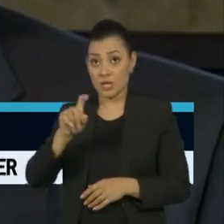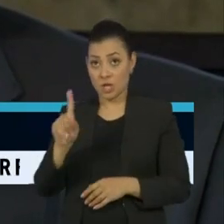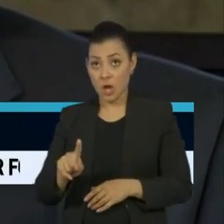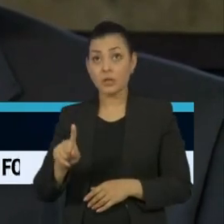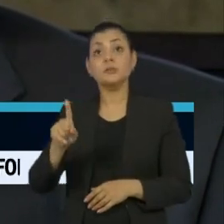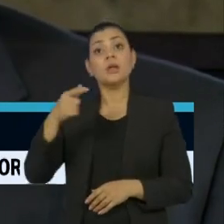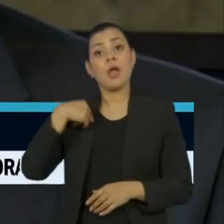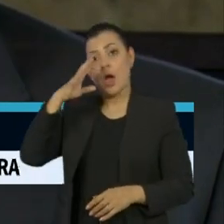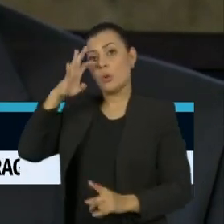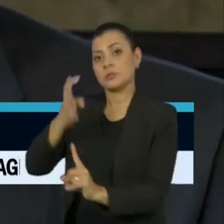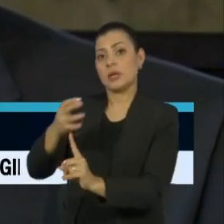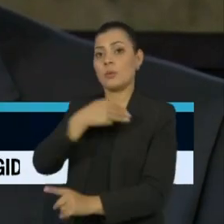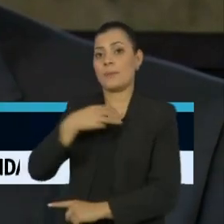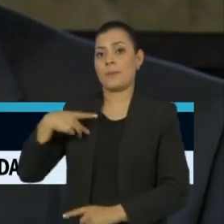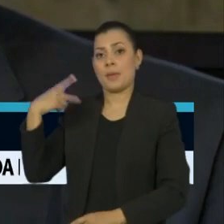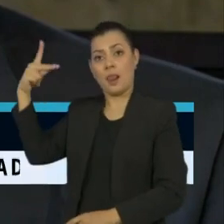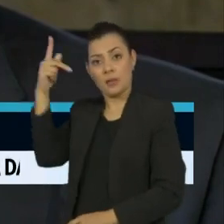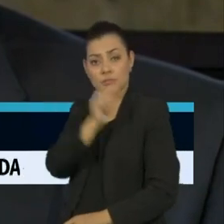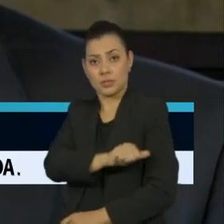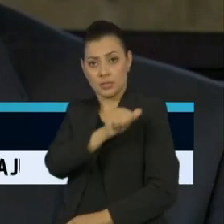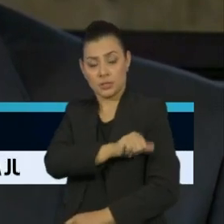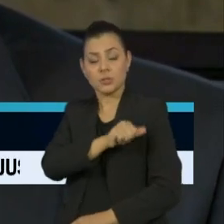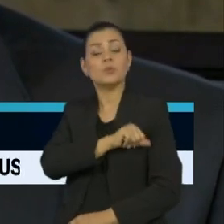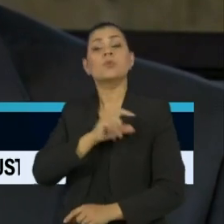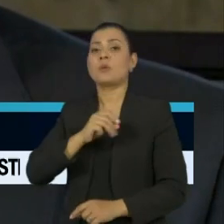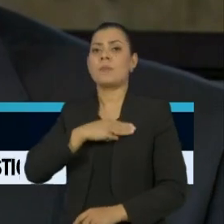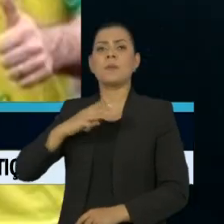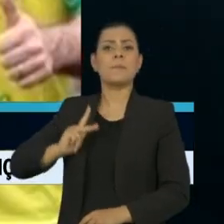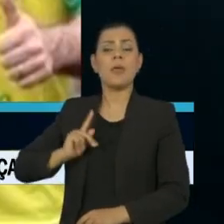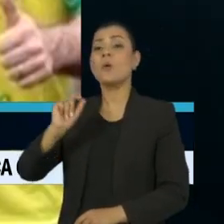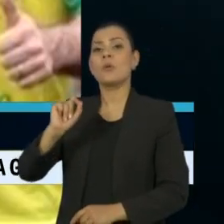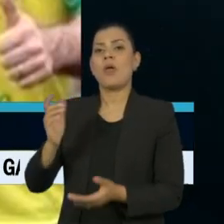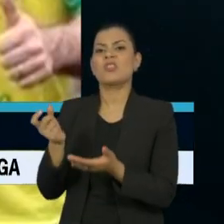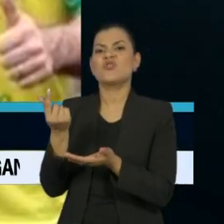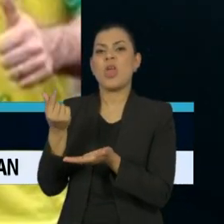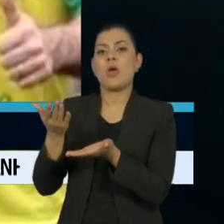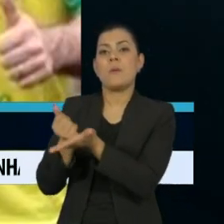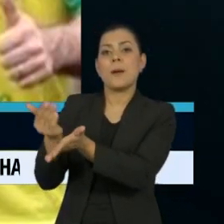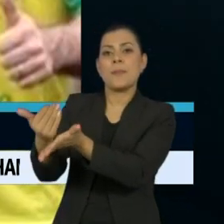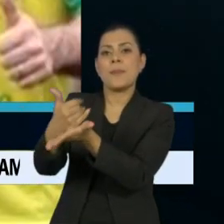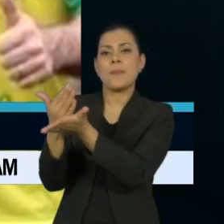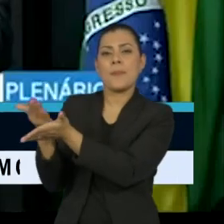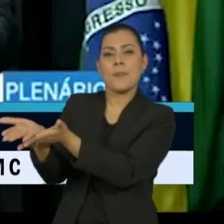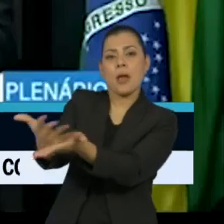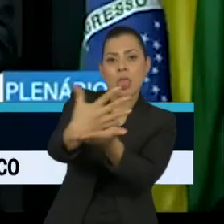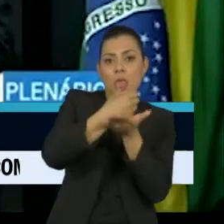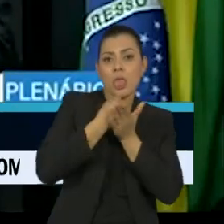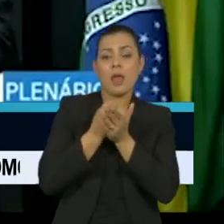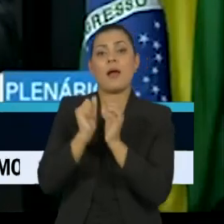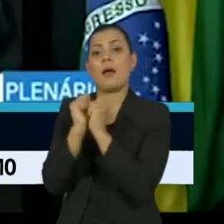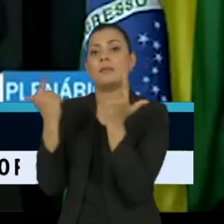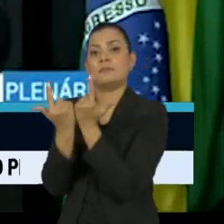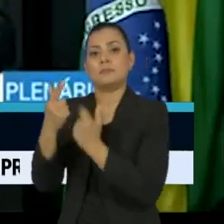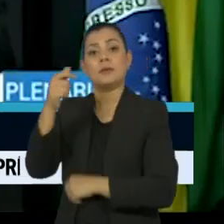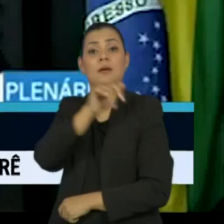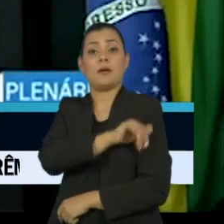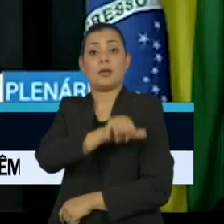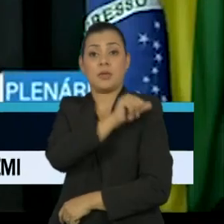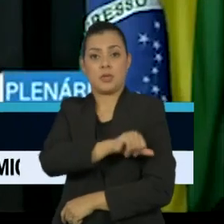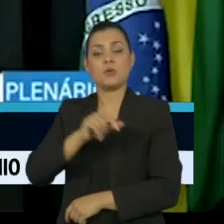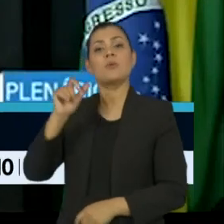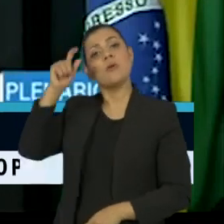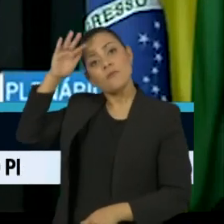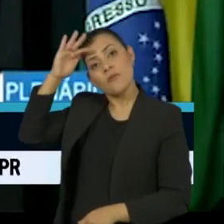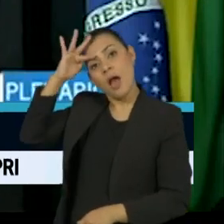pelo Ministério Público do Rio de Janeiro de operar um esquema de rachadinha no gabinete do então deputado, hoje senador, Flávio